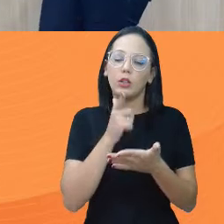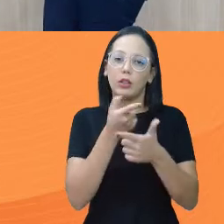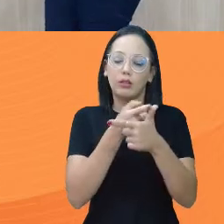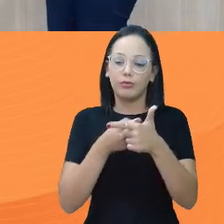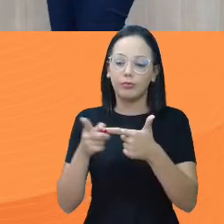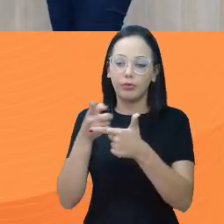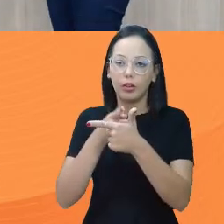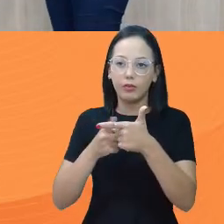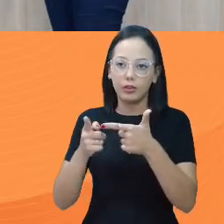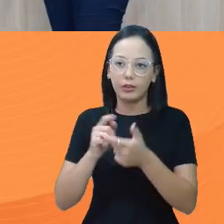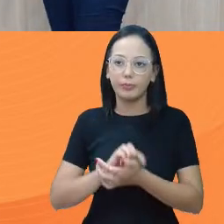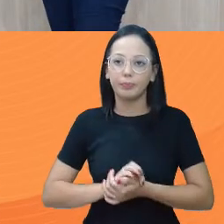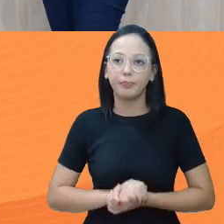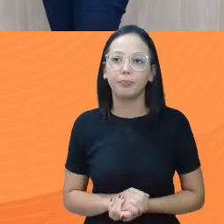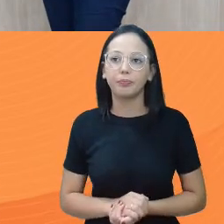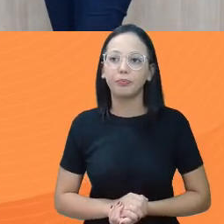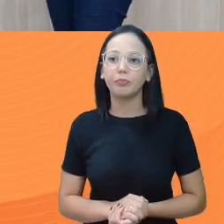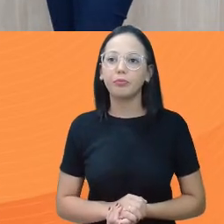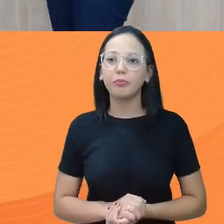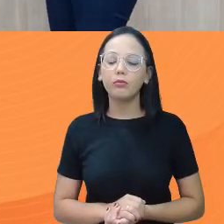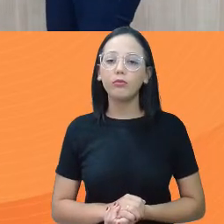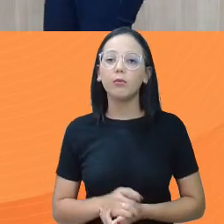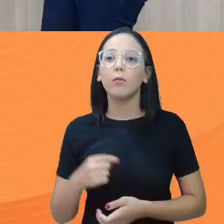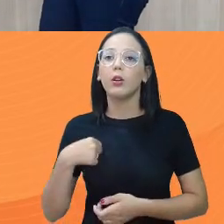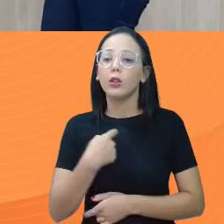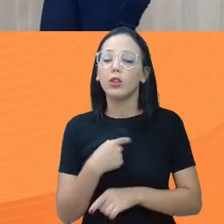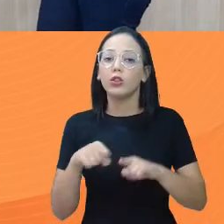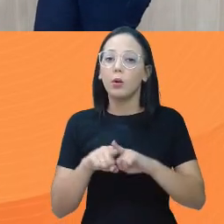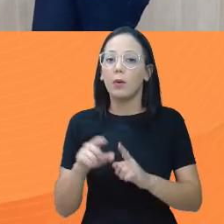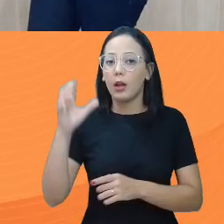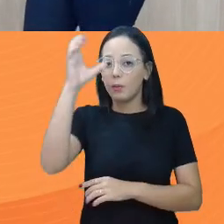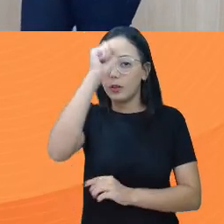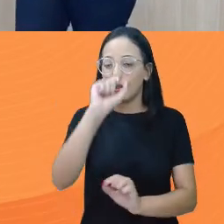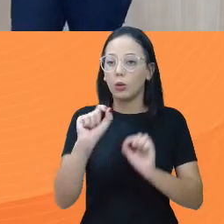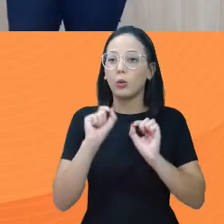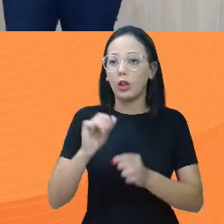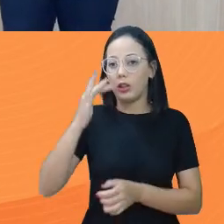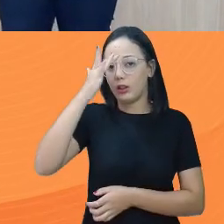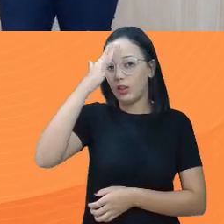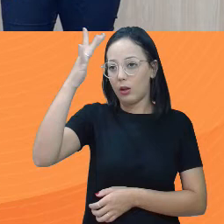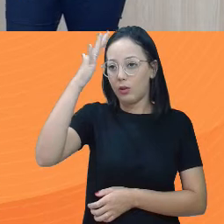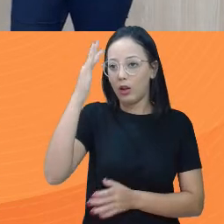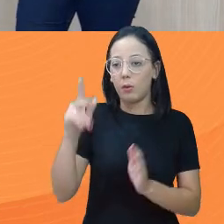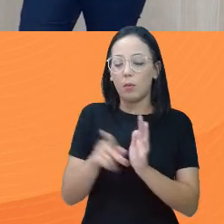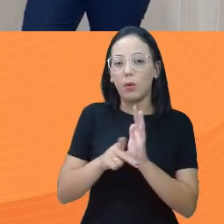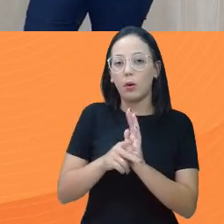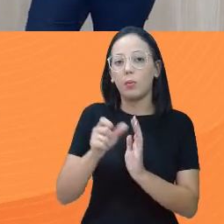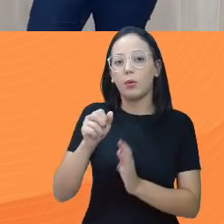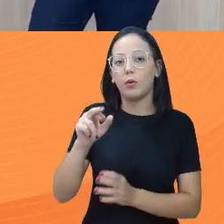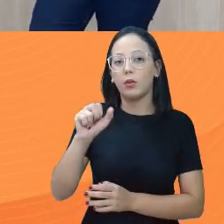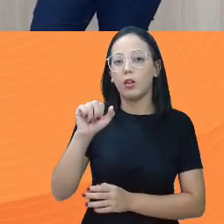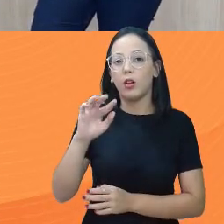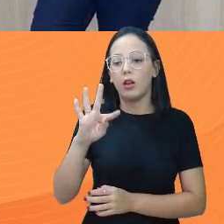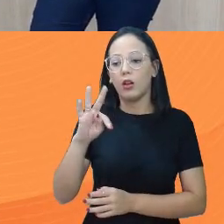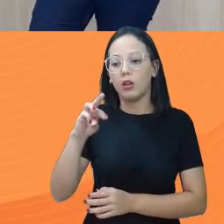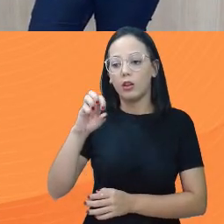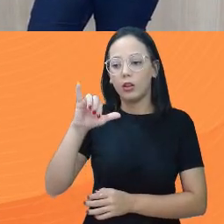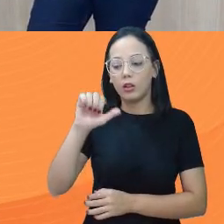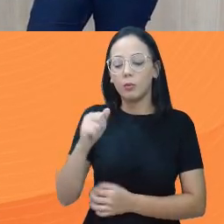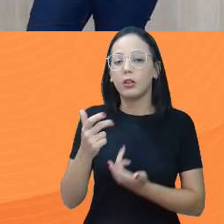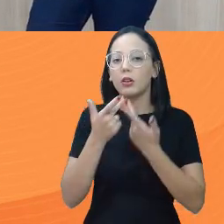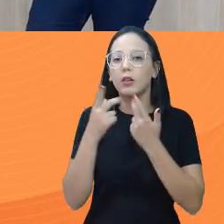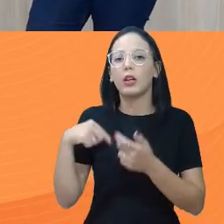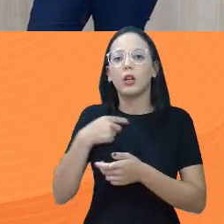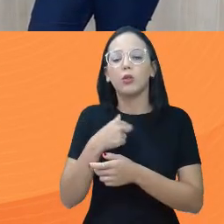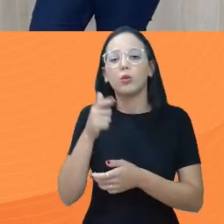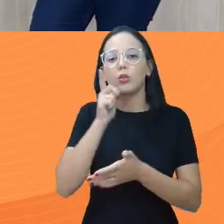bom? A gente também viu o teorema fundamental da aritmética, que diz que a gente consegue escrever qualquer